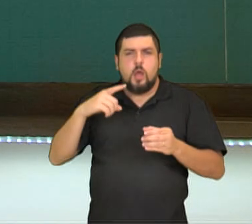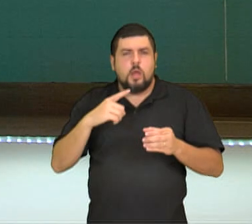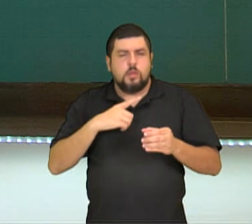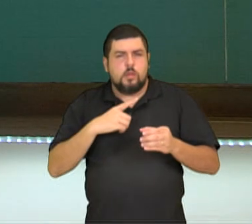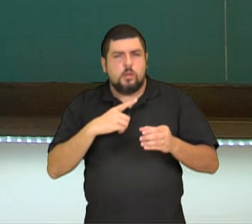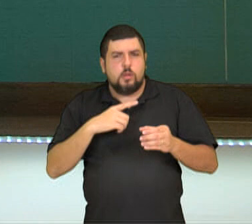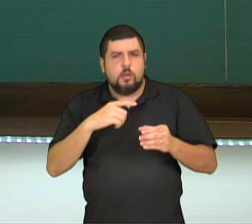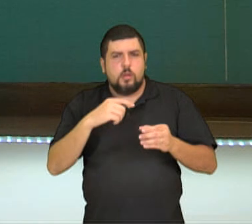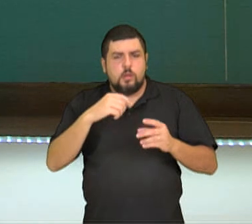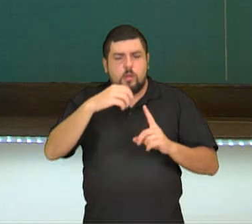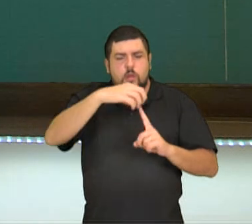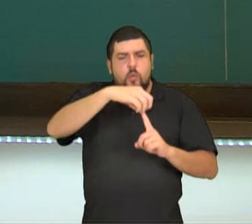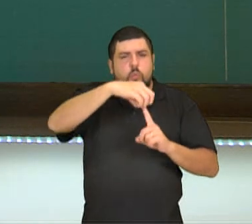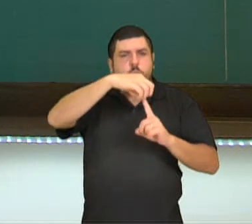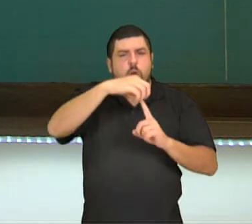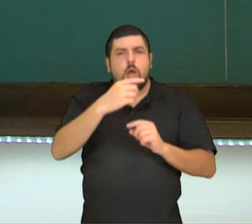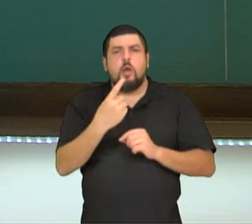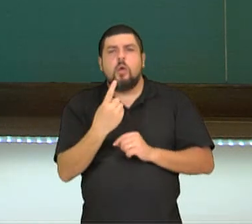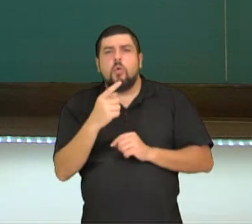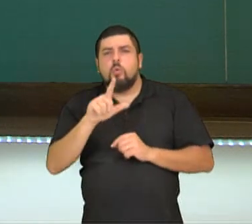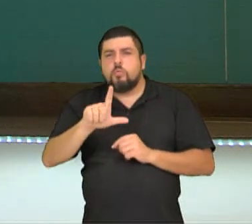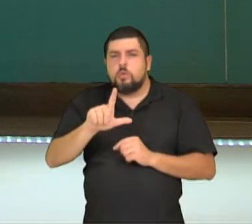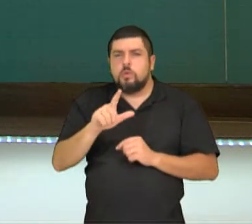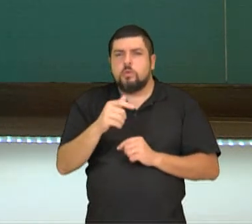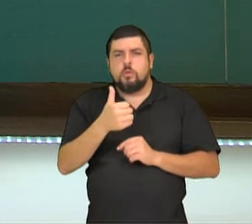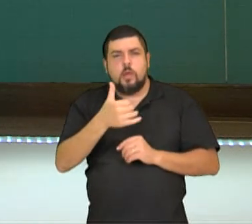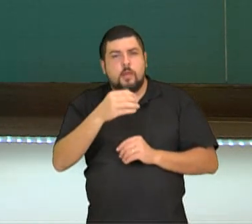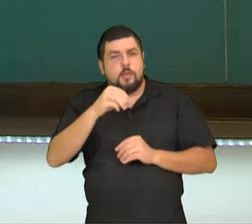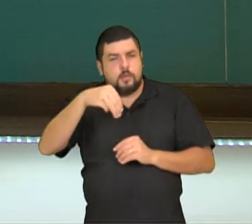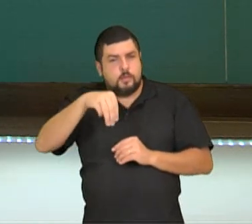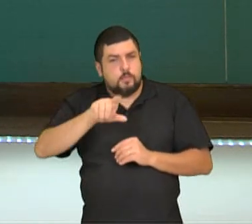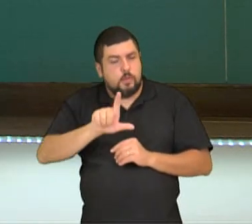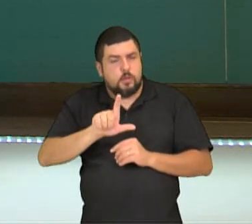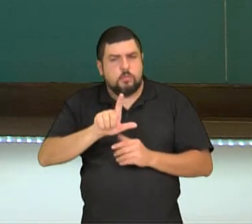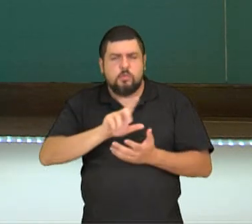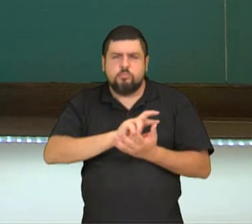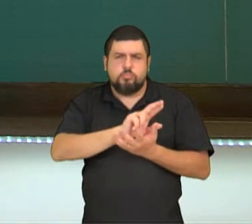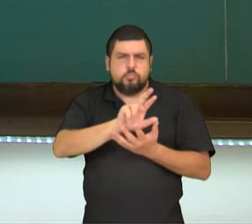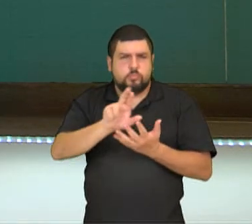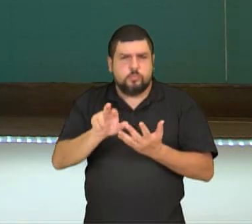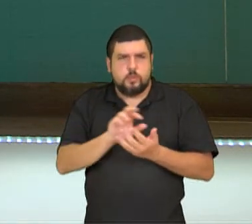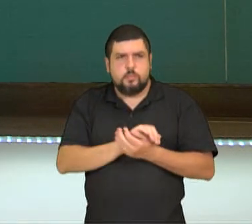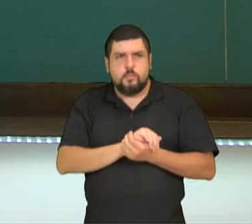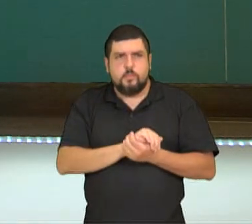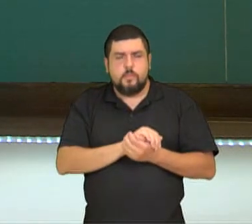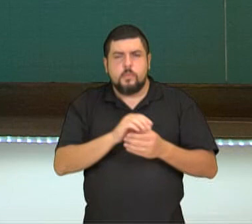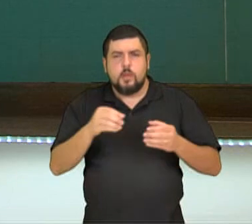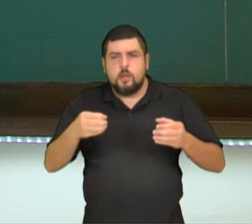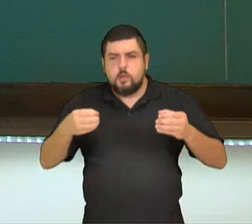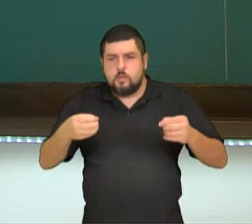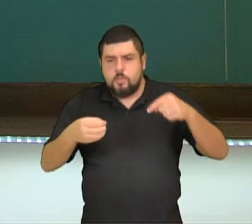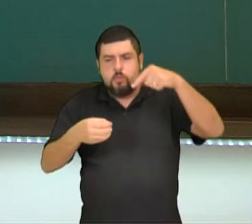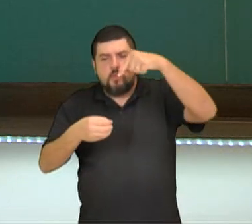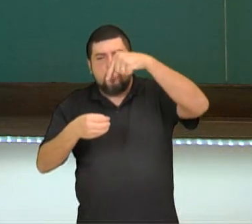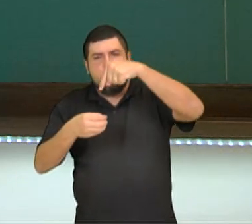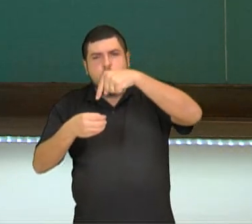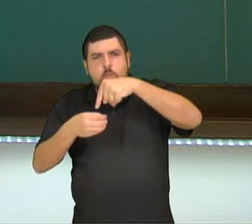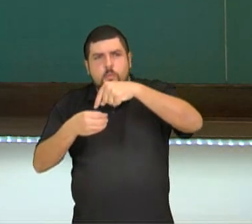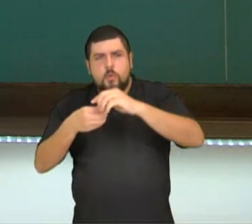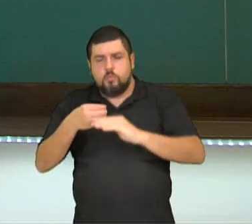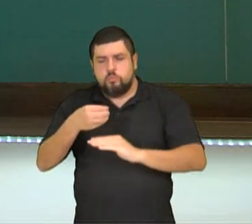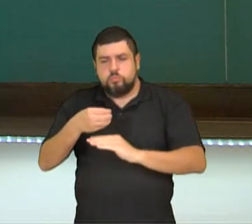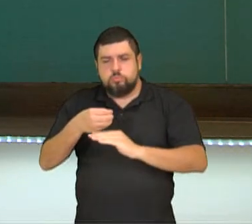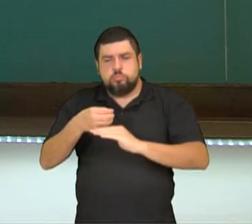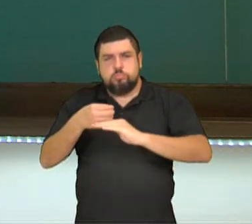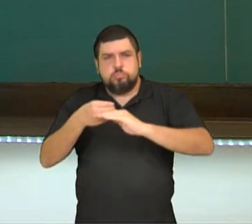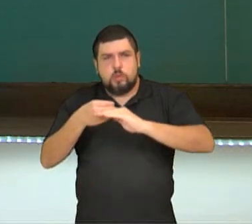de 2 litros, de 10 ml e assim por diante. Coloco a minha solução ali, completo até a marca, que a gente chama de